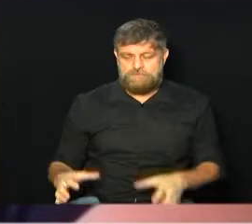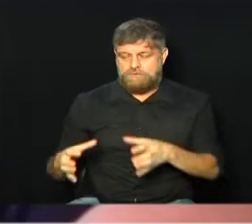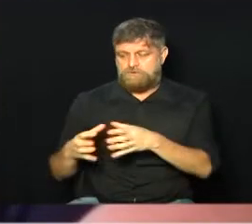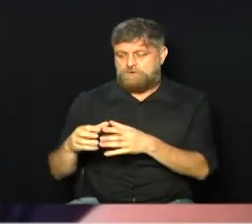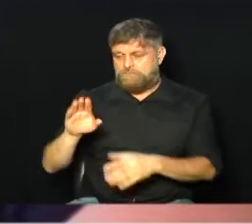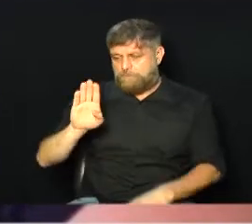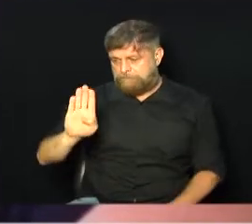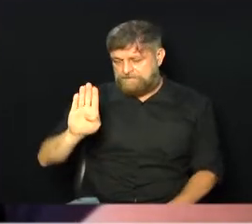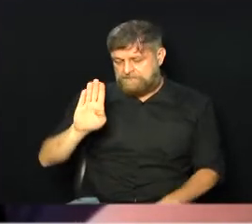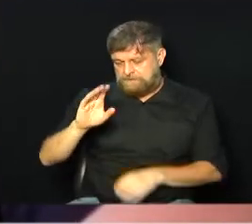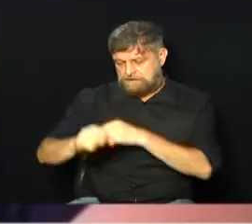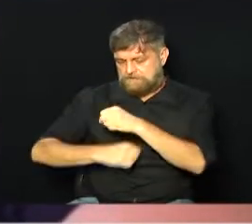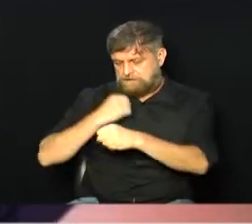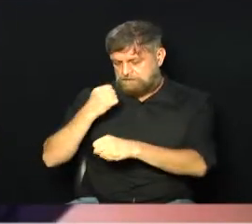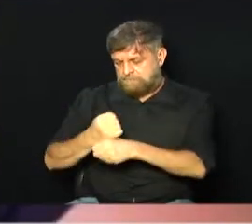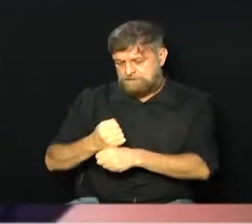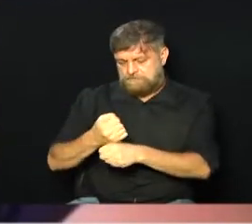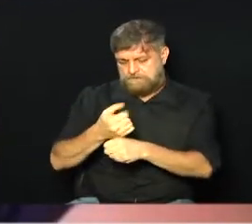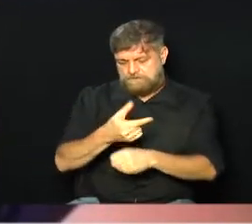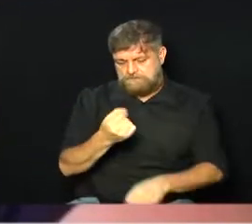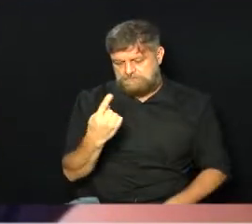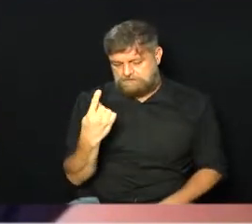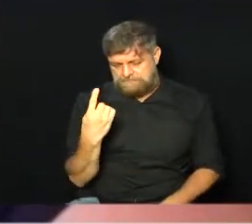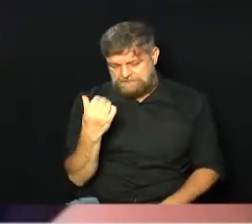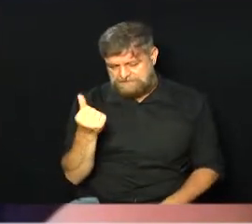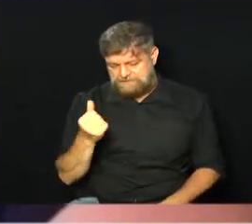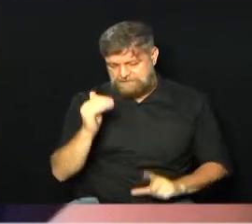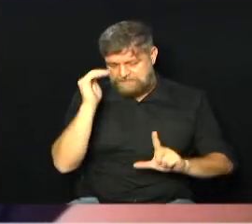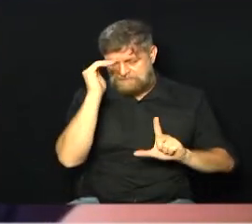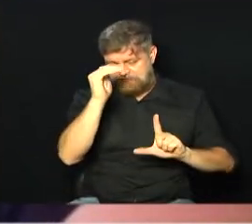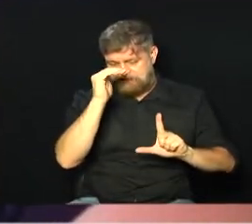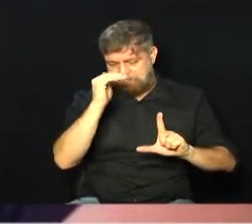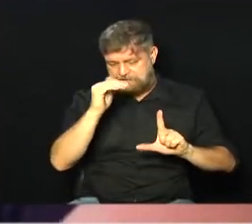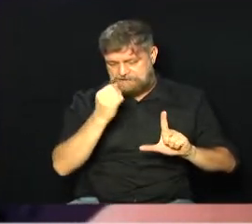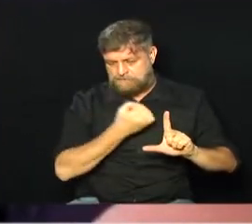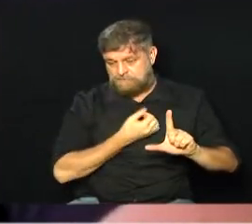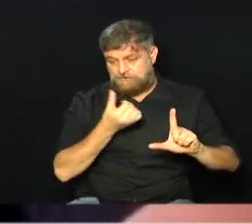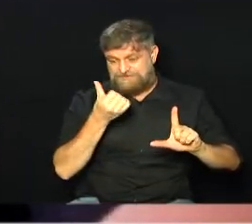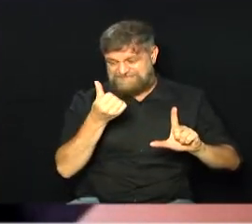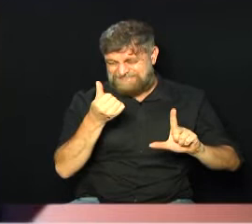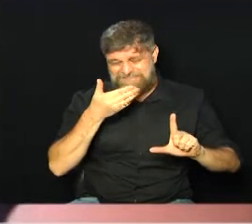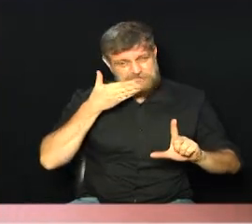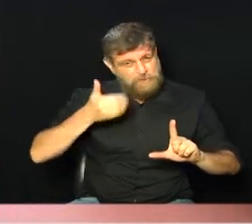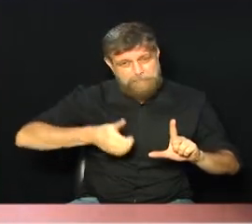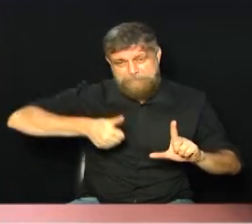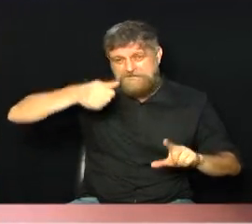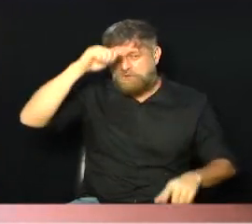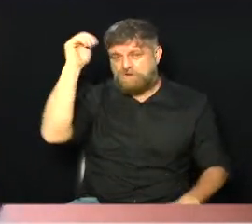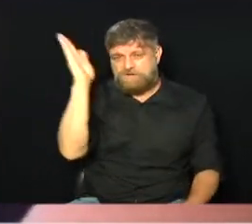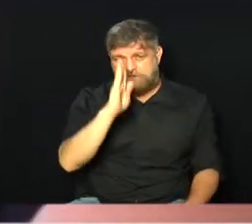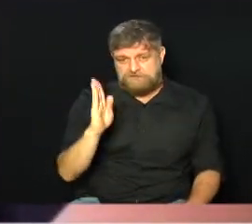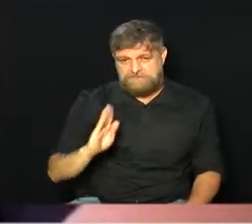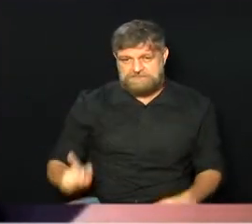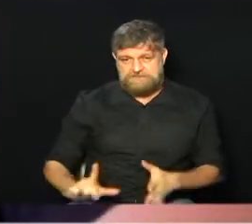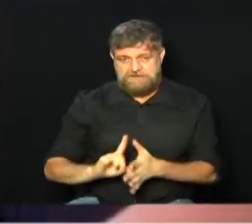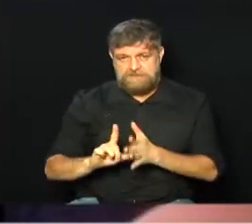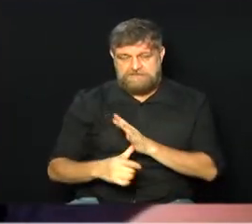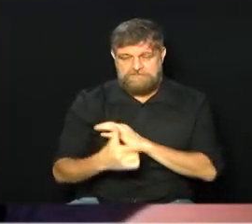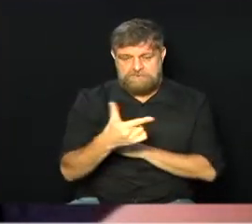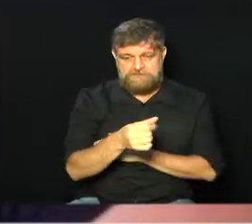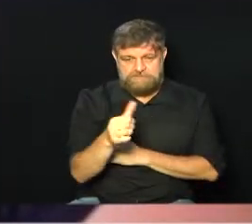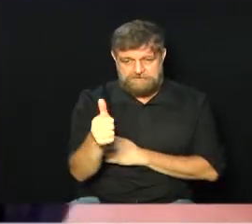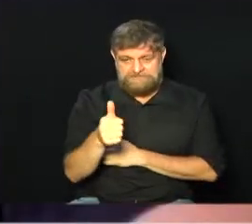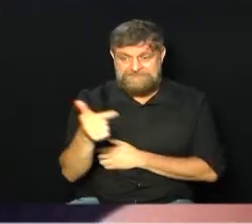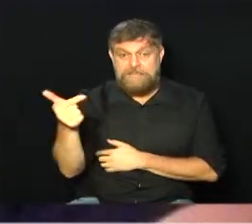em 2010, fui o sexto maior artilheiro do Brasil em 2010, e em 2011 fui novamente vice-artilheiro do